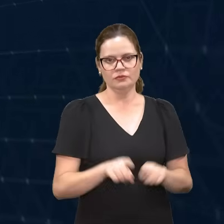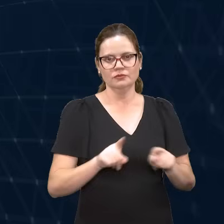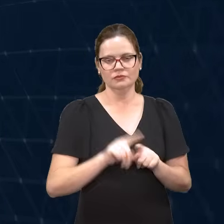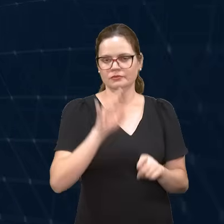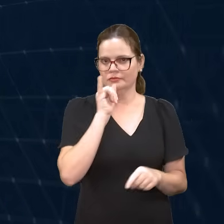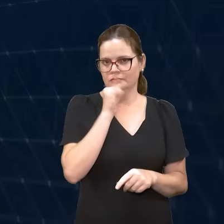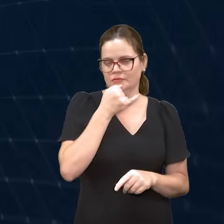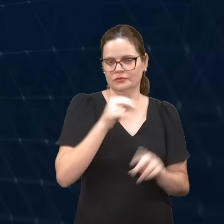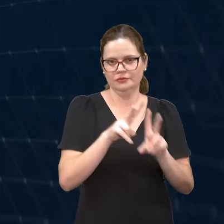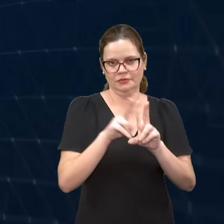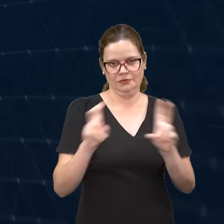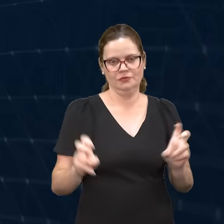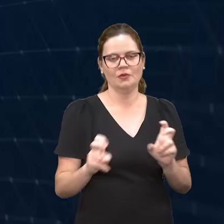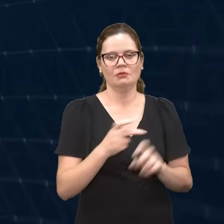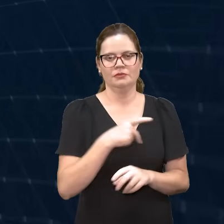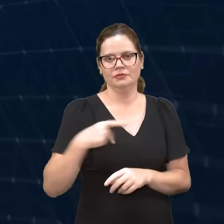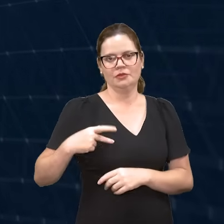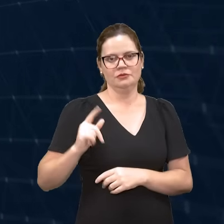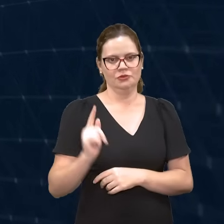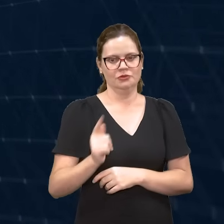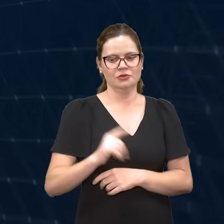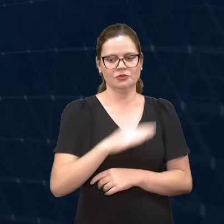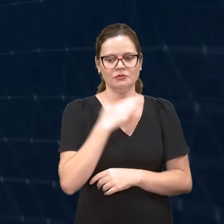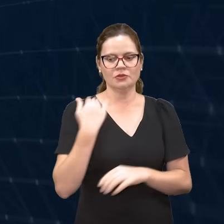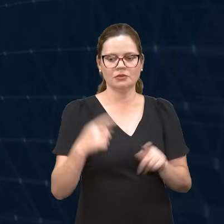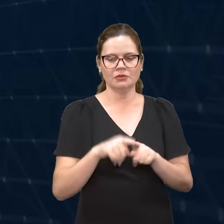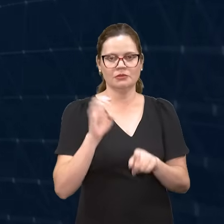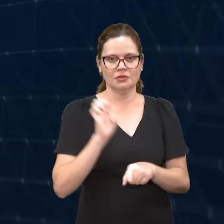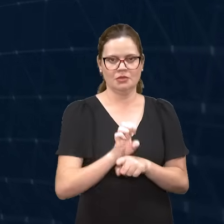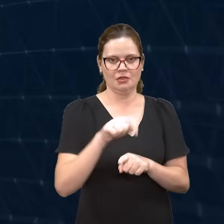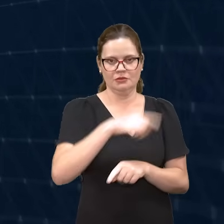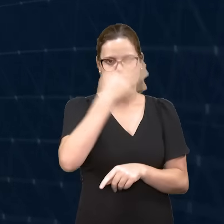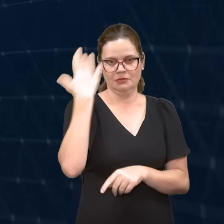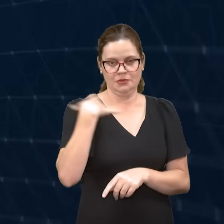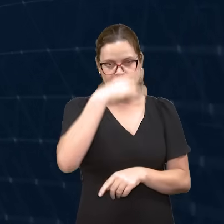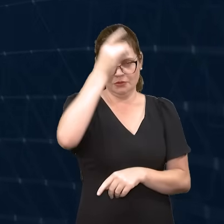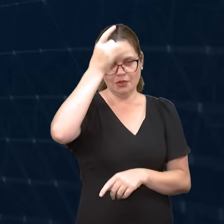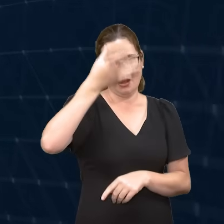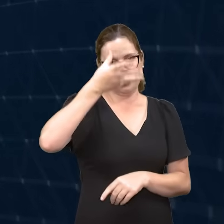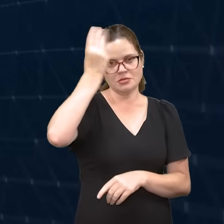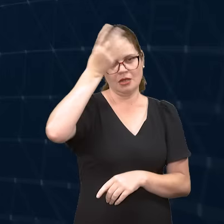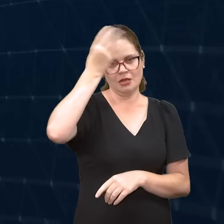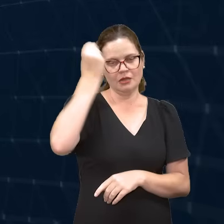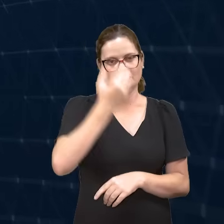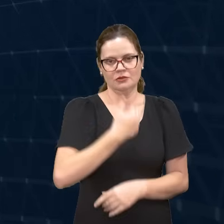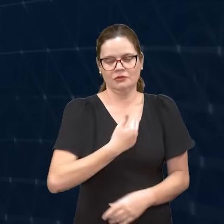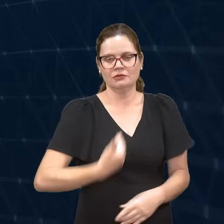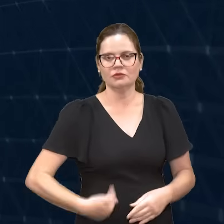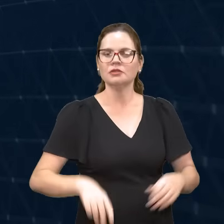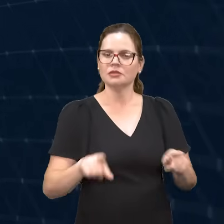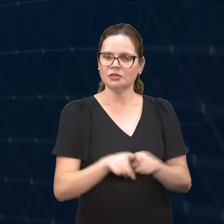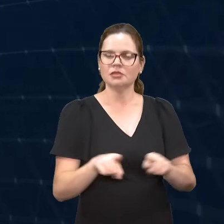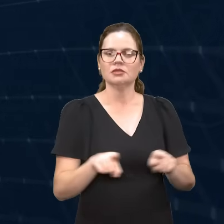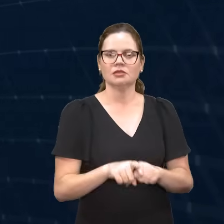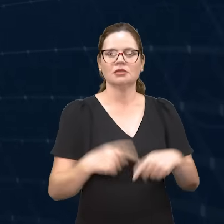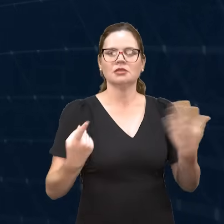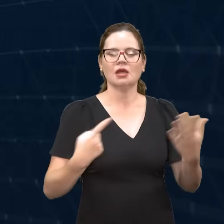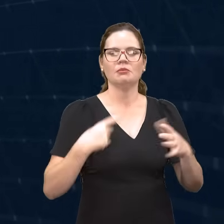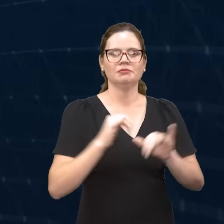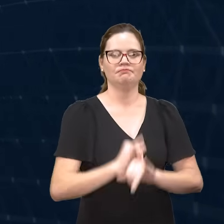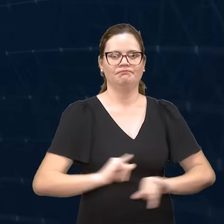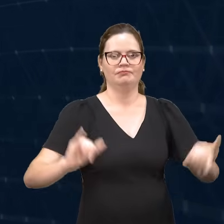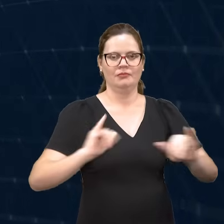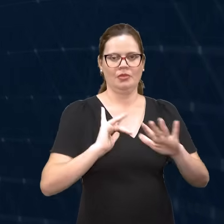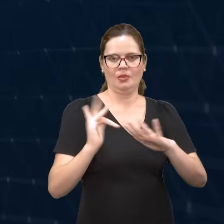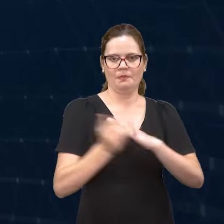pastor. No estado do Espírito Santo, por exemplo, o governador do estado do Espírito Santo, Renato Casagrande, se pronunciou nas suas